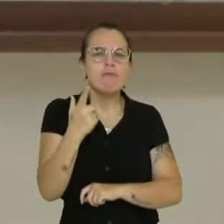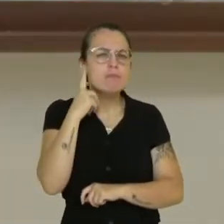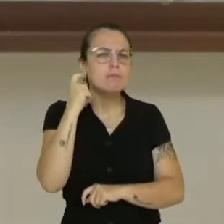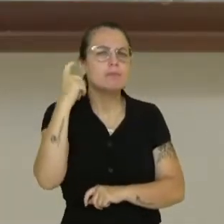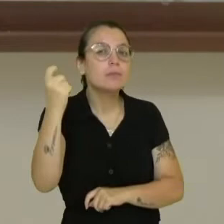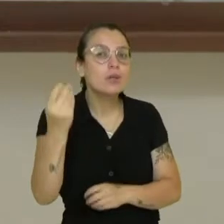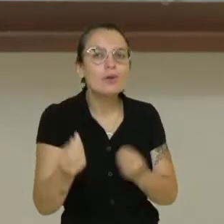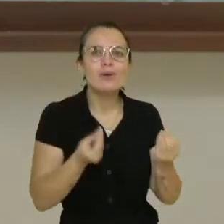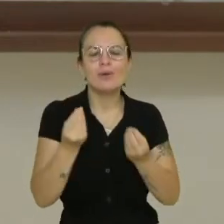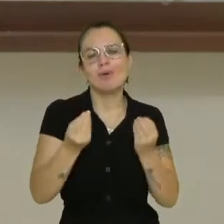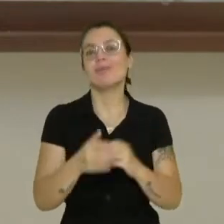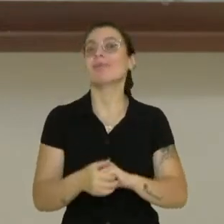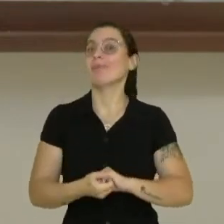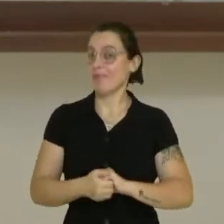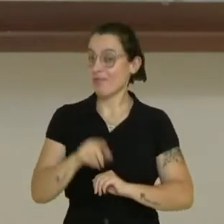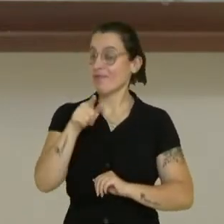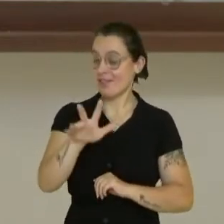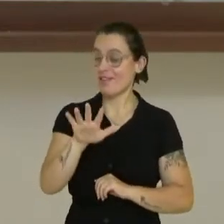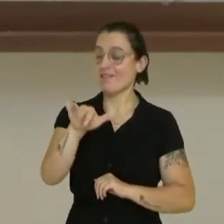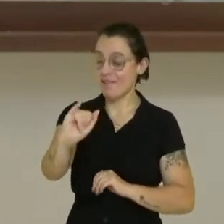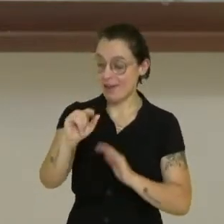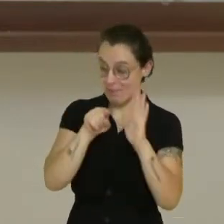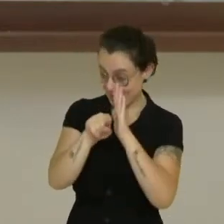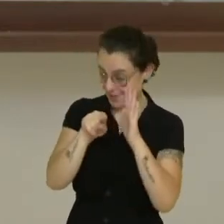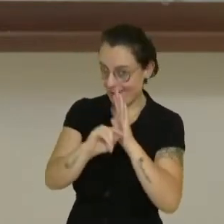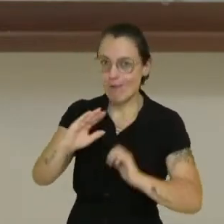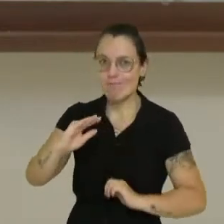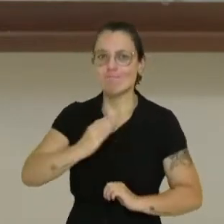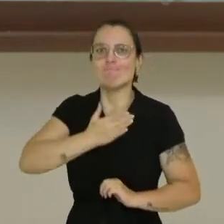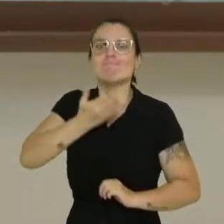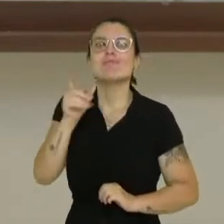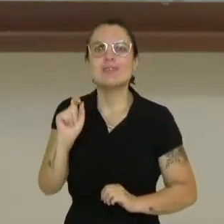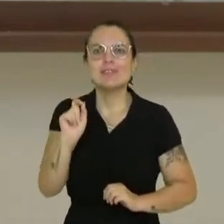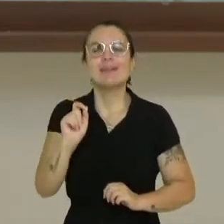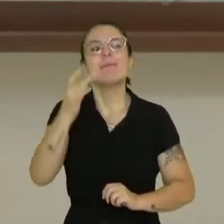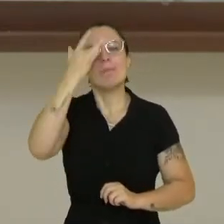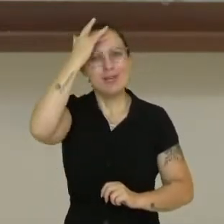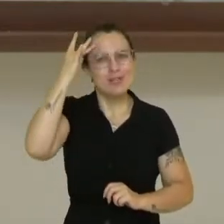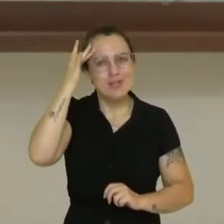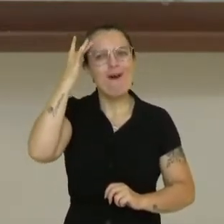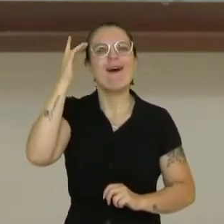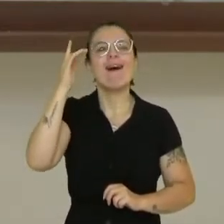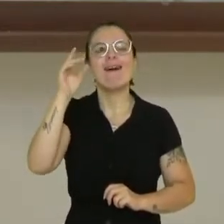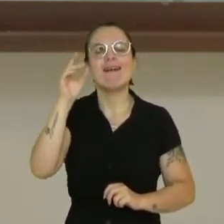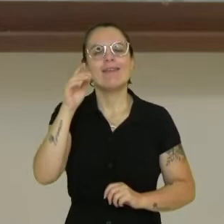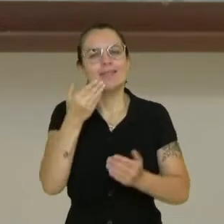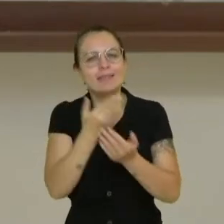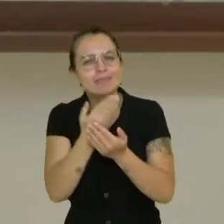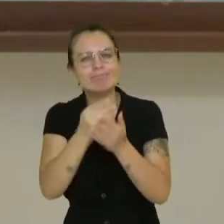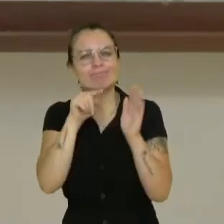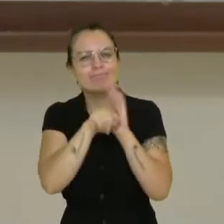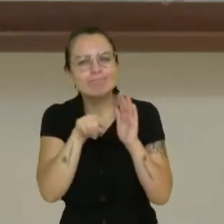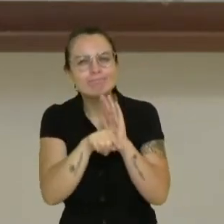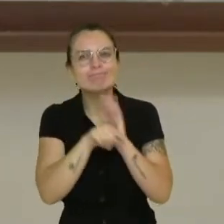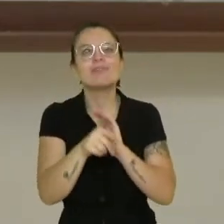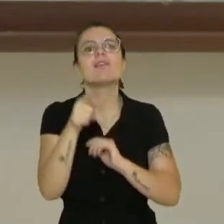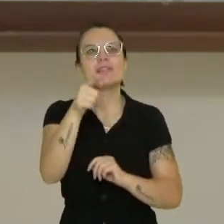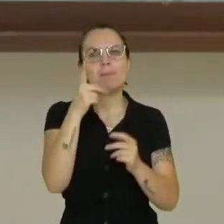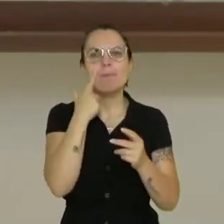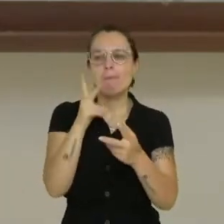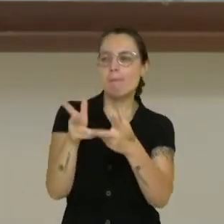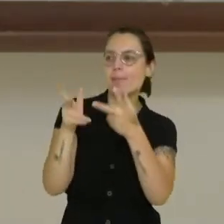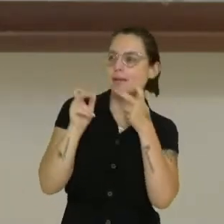surpreender quando você for pesquisar quem são as pessoas que se debruçam sobre a possibilidade de produzir novas sonoridades